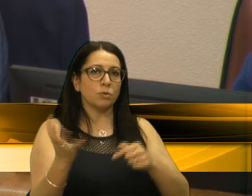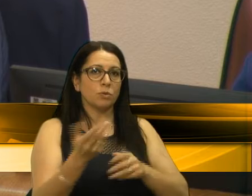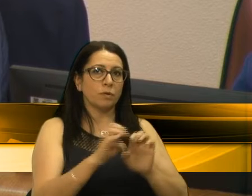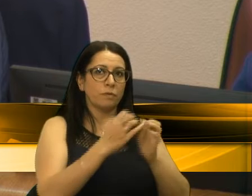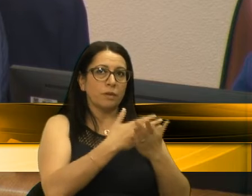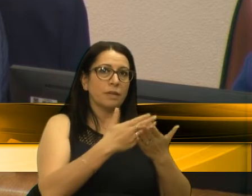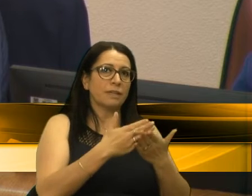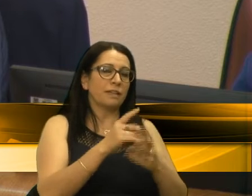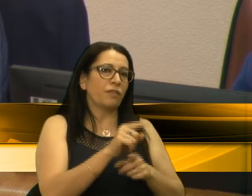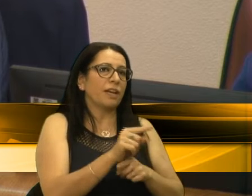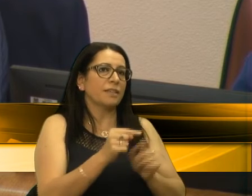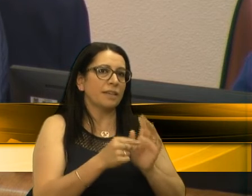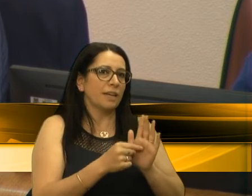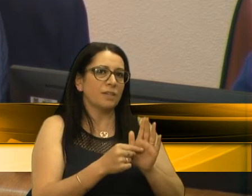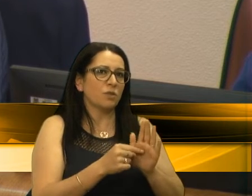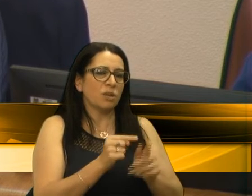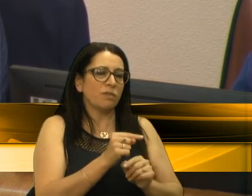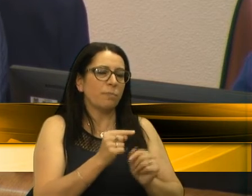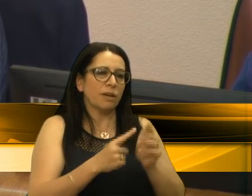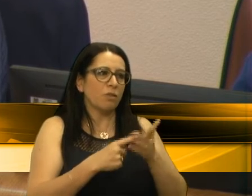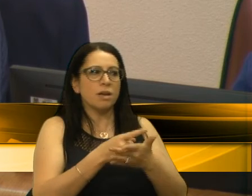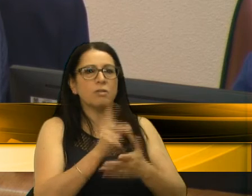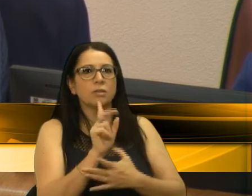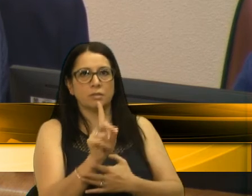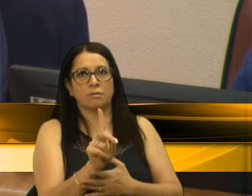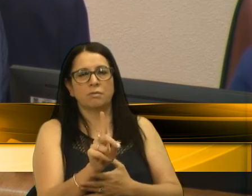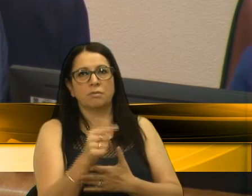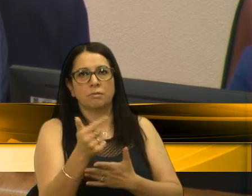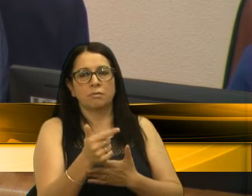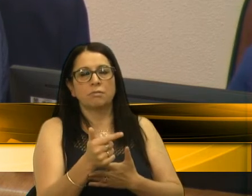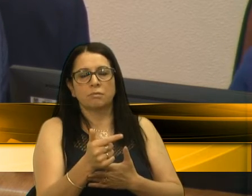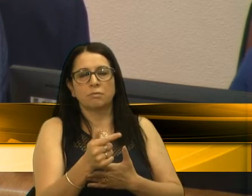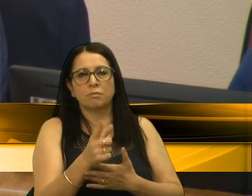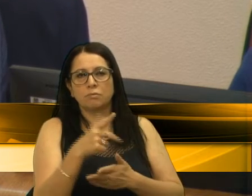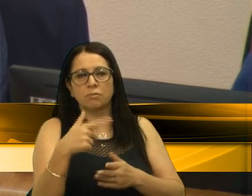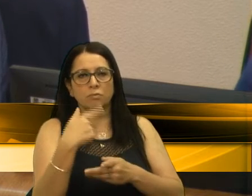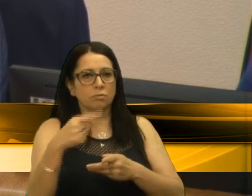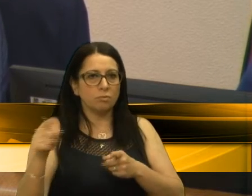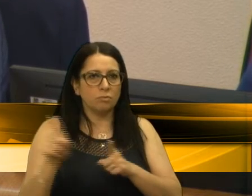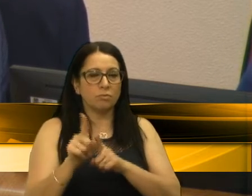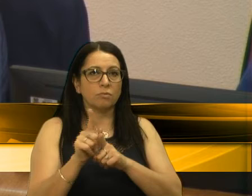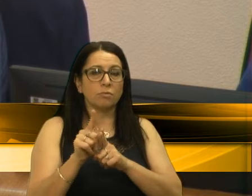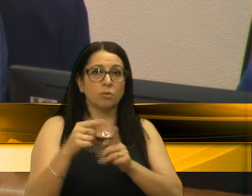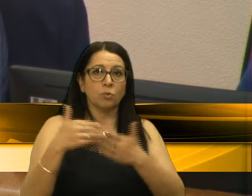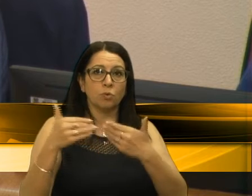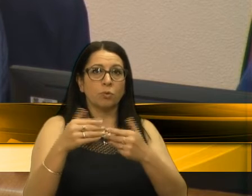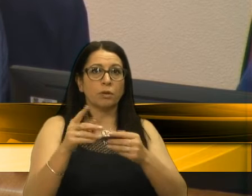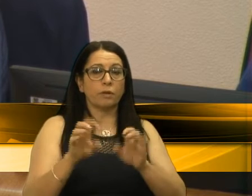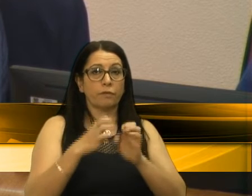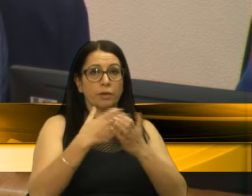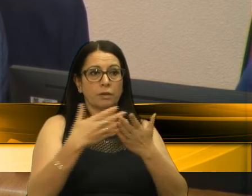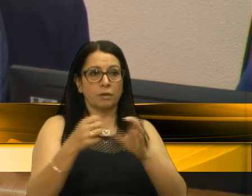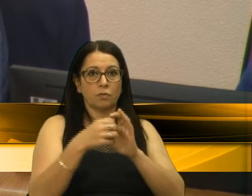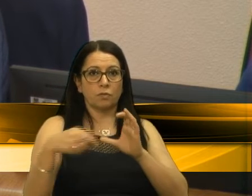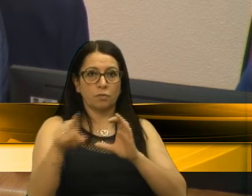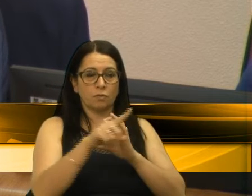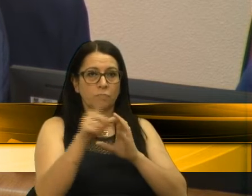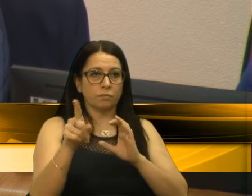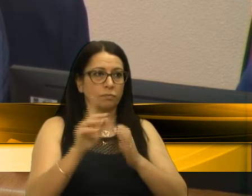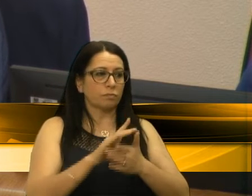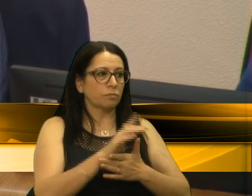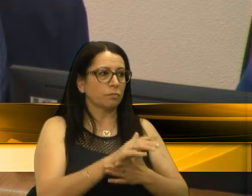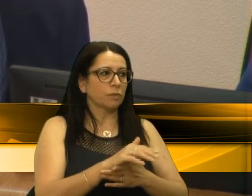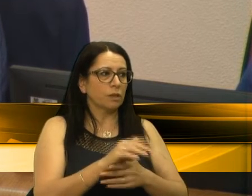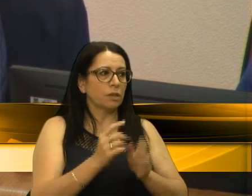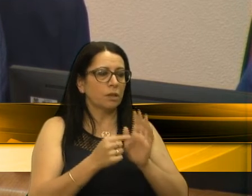caráter cultural, então ele passa para a Secretaria de Cultura, normalmente então primeiro, para que possamos manifestar quanto à característica do evento, até mesmo para ver se possíveis apoios